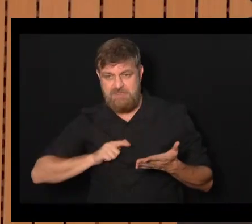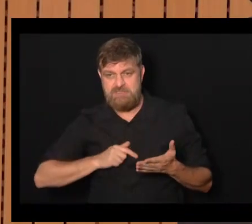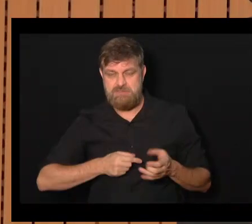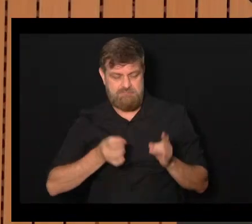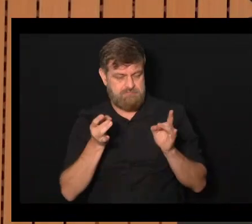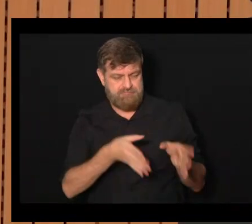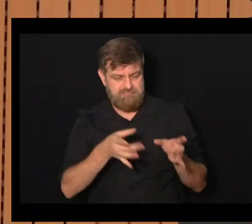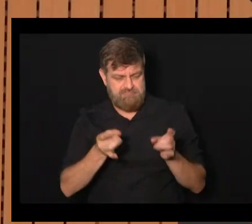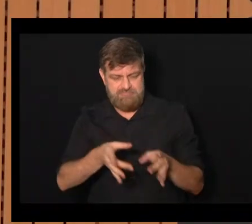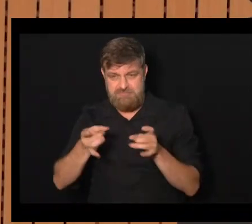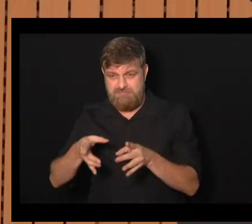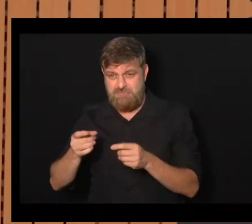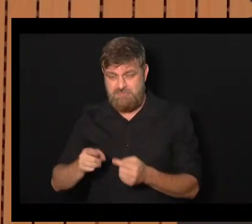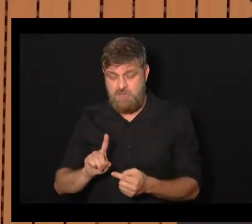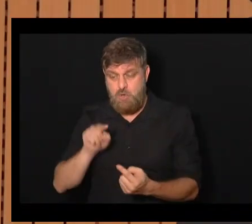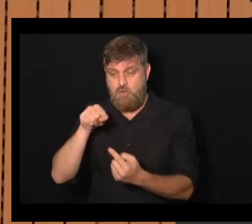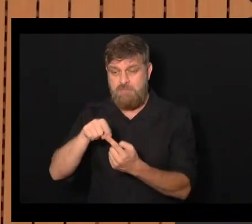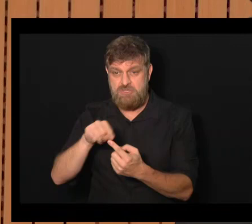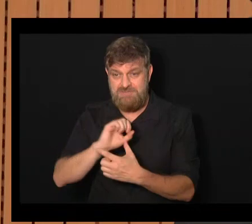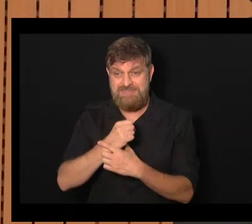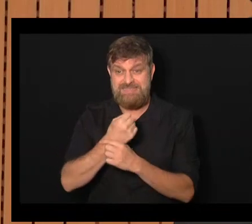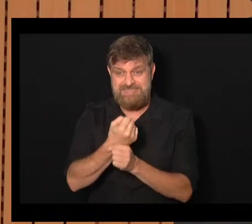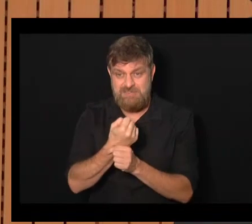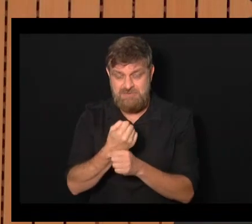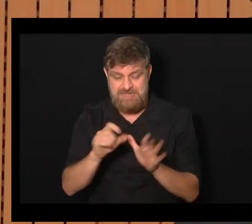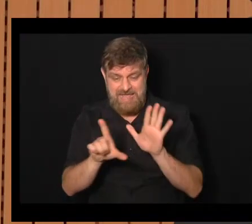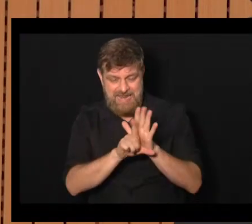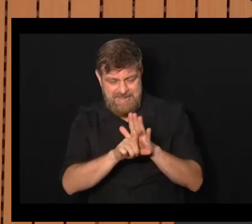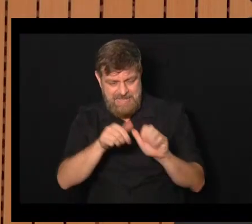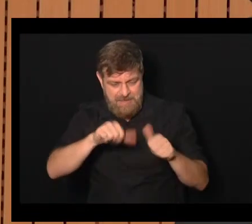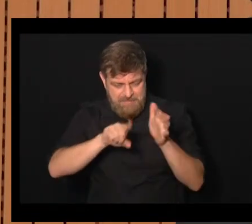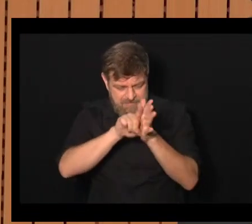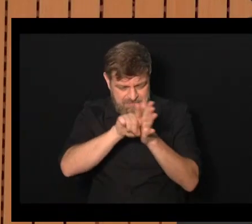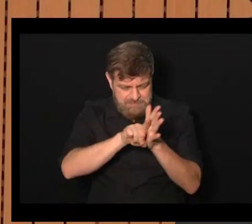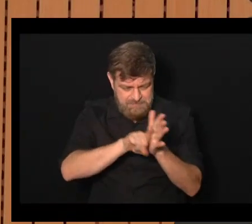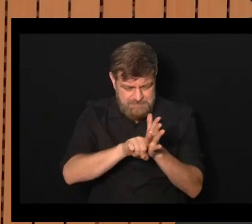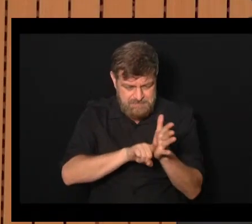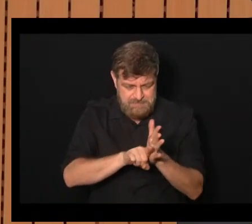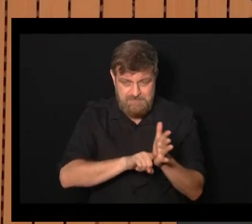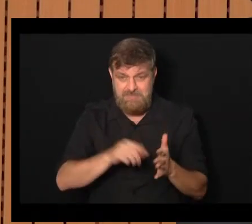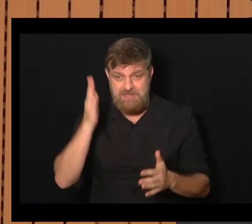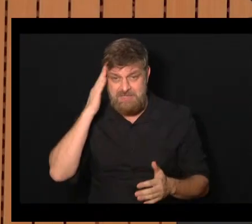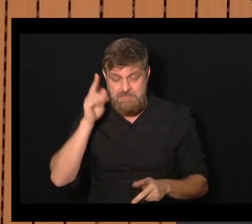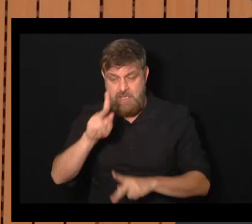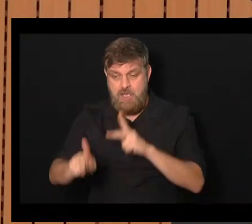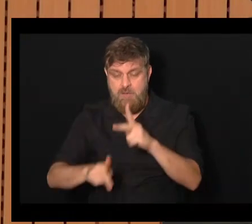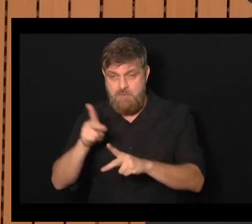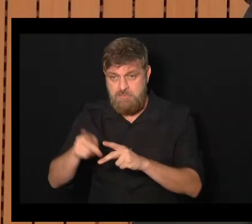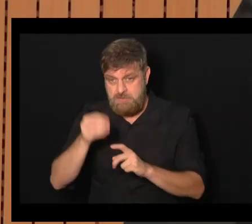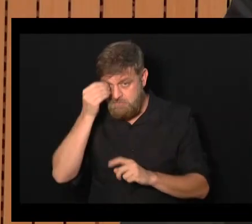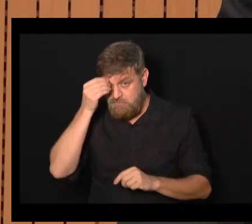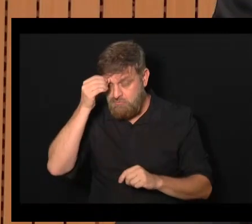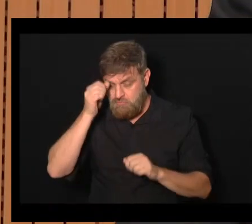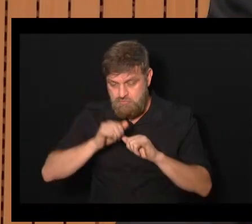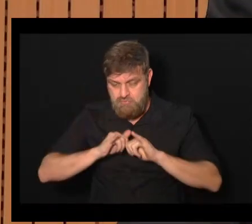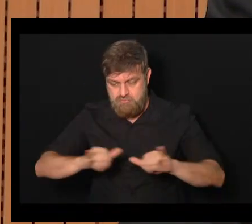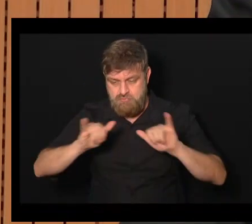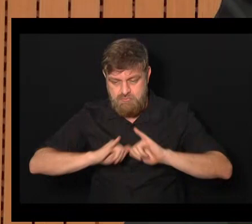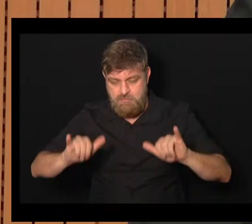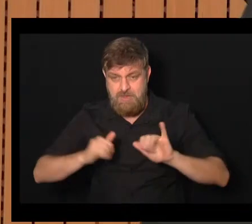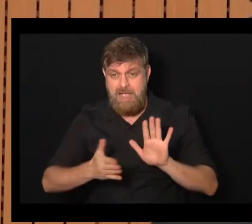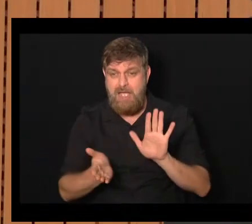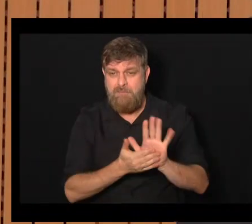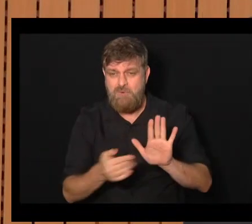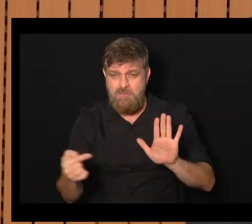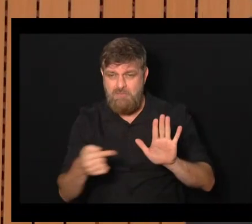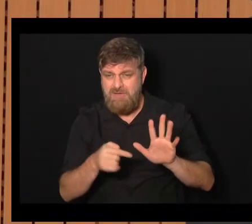criados principalmente para garantir a análise profunda da lei, bem como para dar amplo conhecimento à população. Tal propositura trata de um